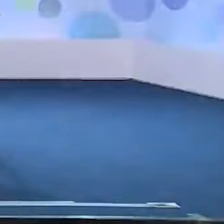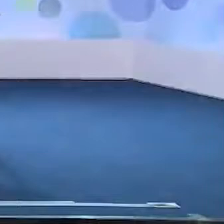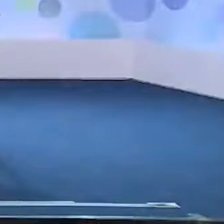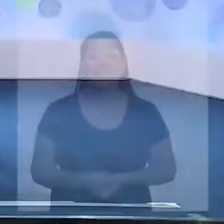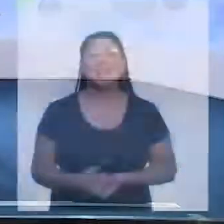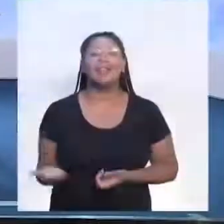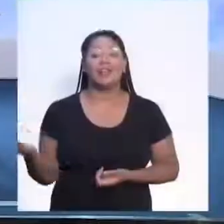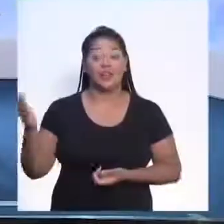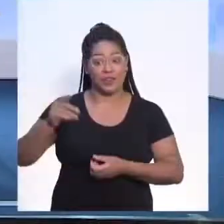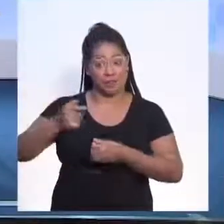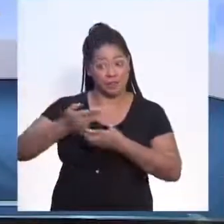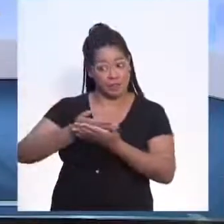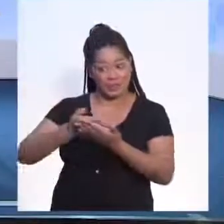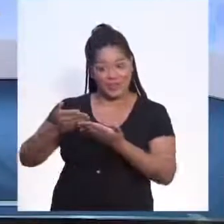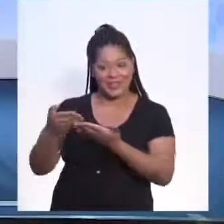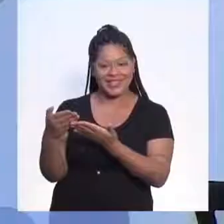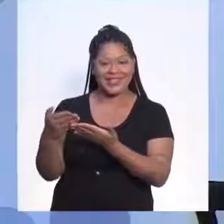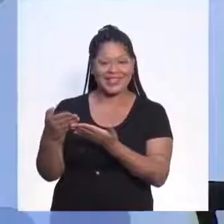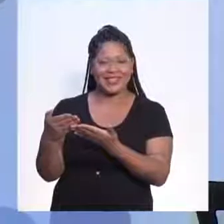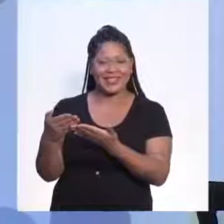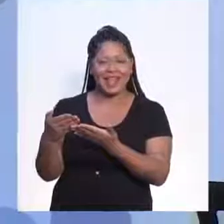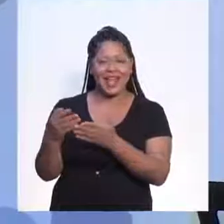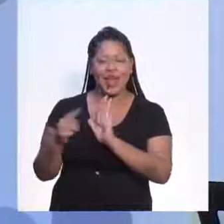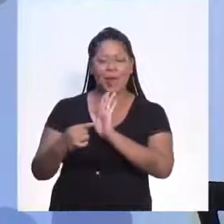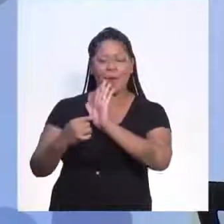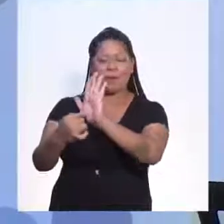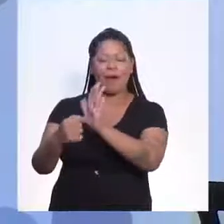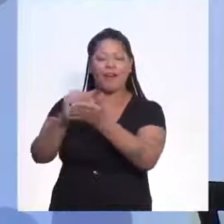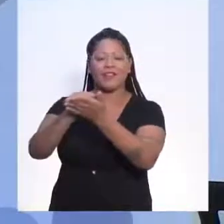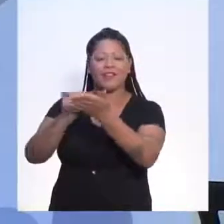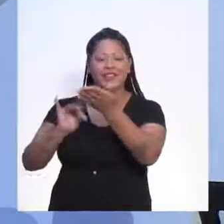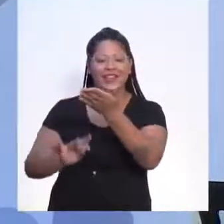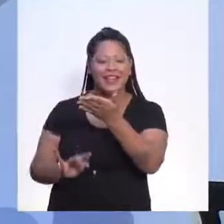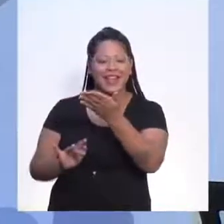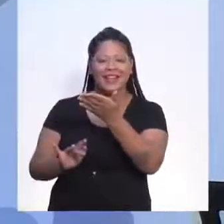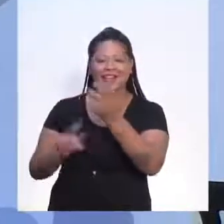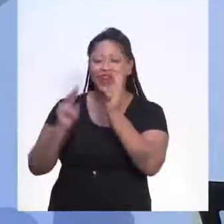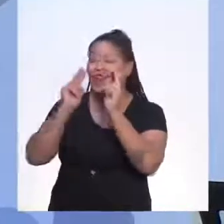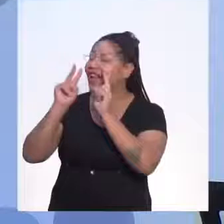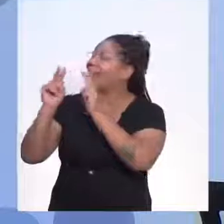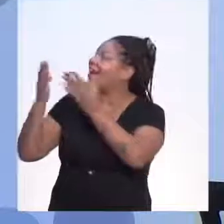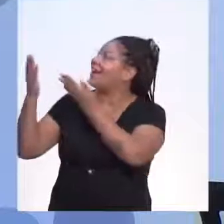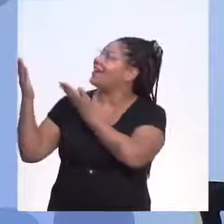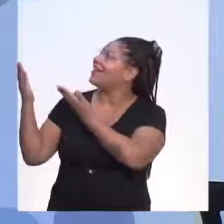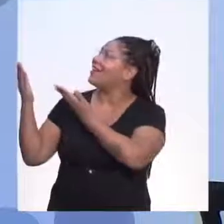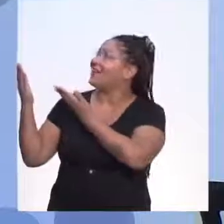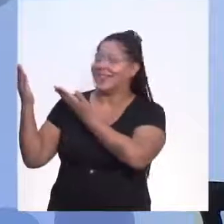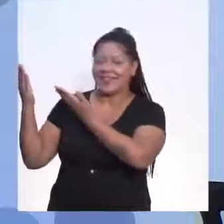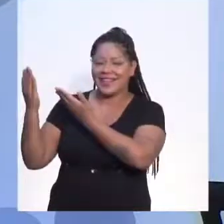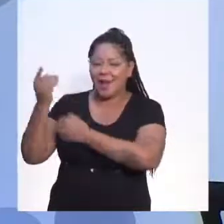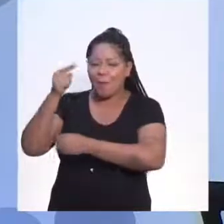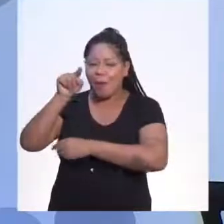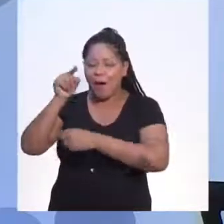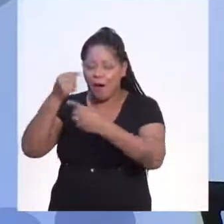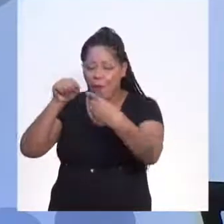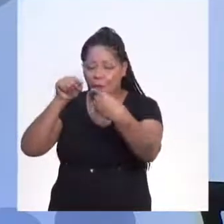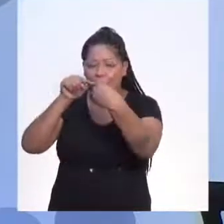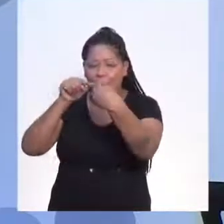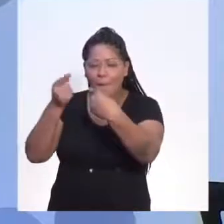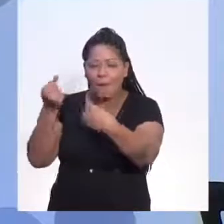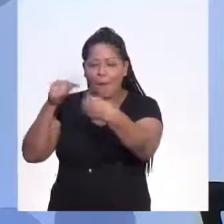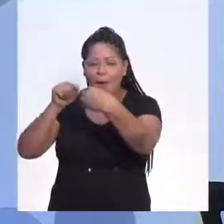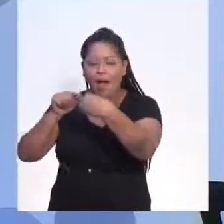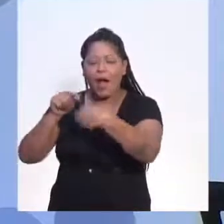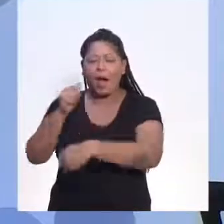Vamos lá? Claro. Coloquei aqui para vocês, então, uma atividade. Dá uma olhadinha. Vou ligar os pontos. Será que algum